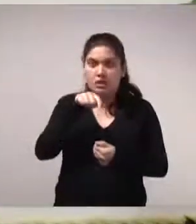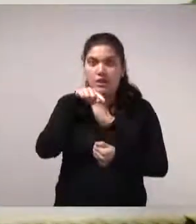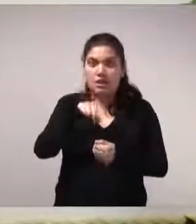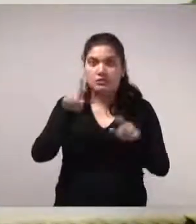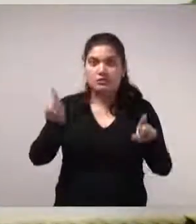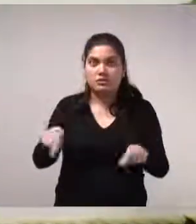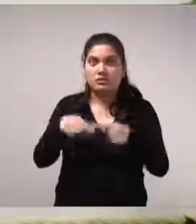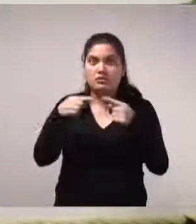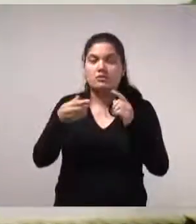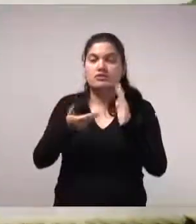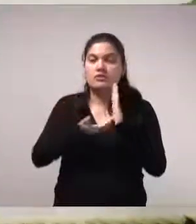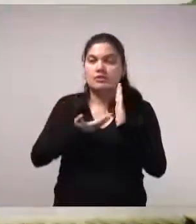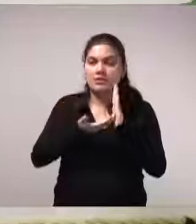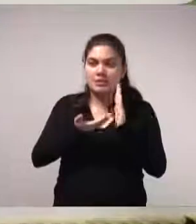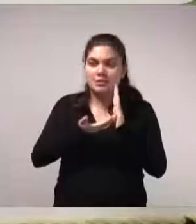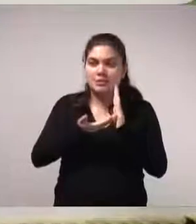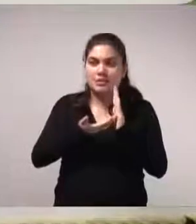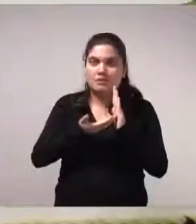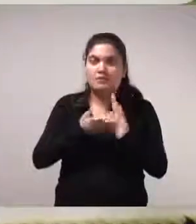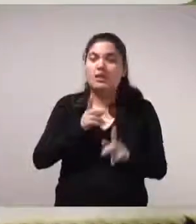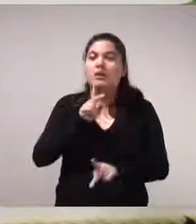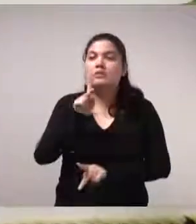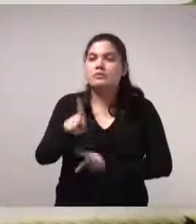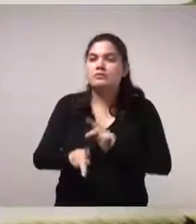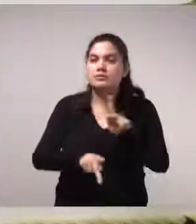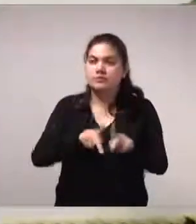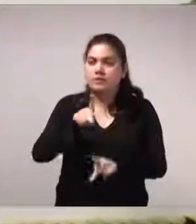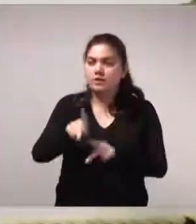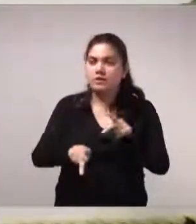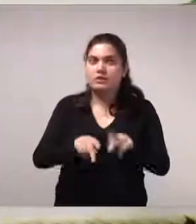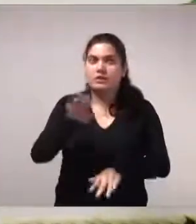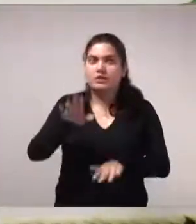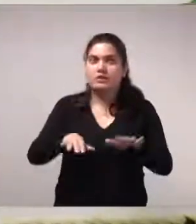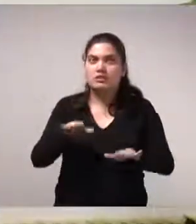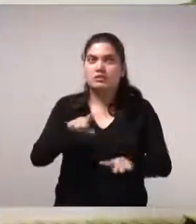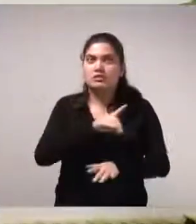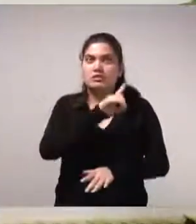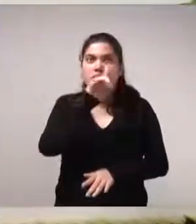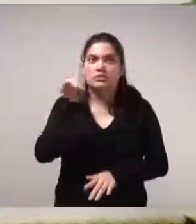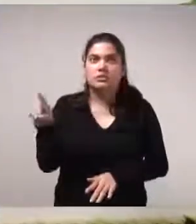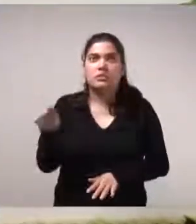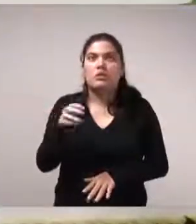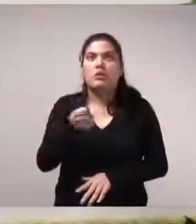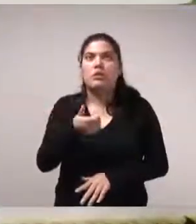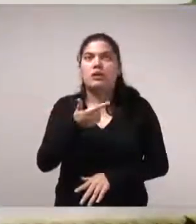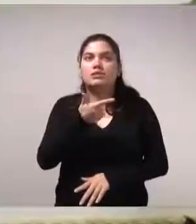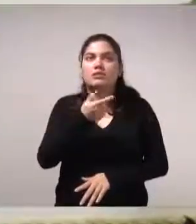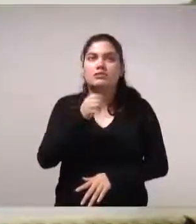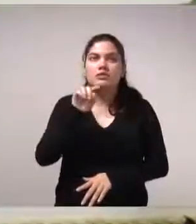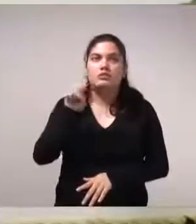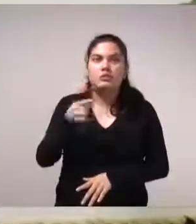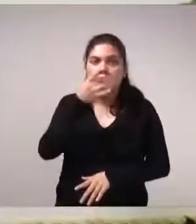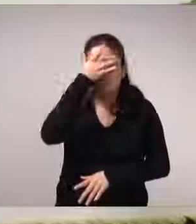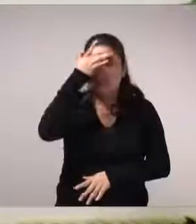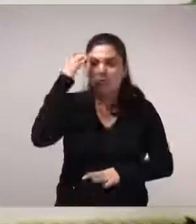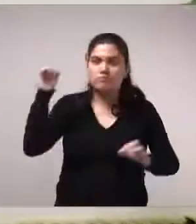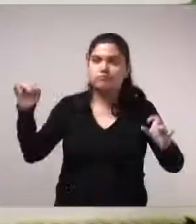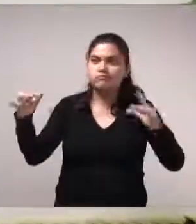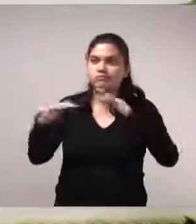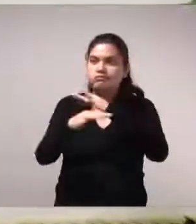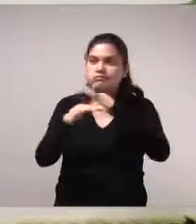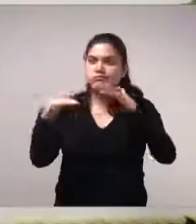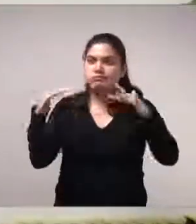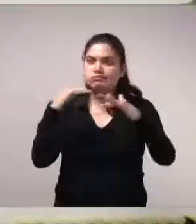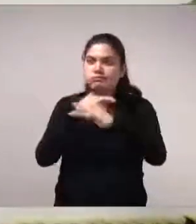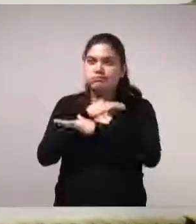Câmara. A população, às vezes diária na Câmara, chega a quase 20 mil pessoas circulando. Temos mais de 150